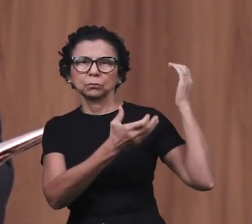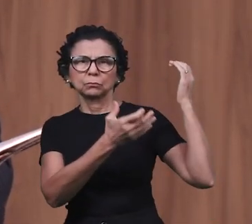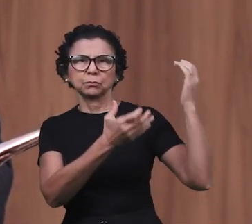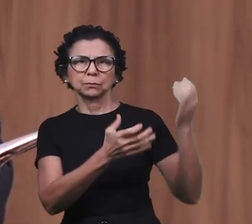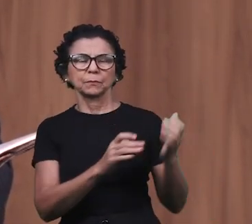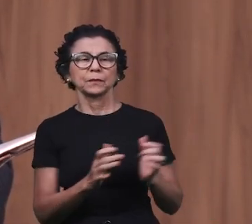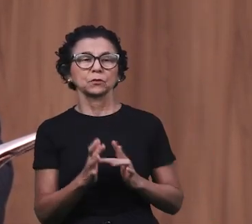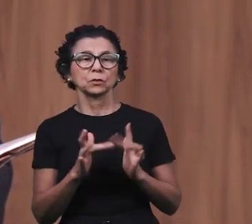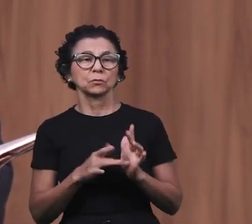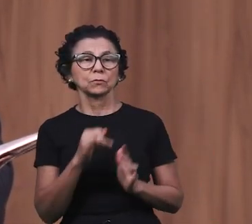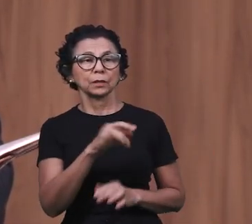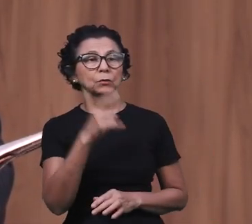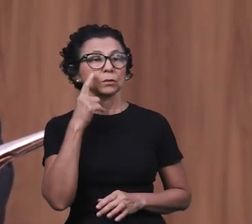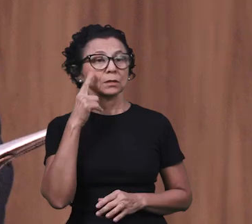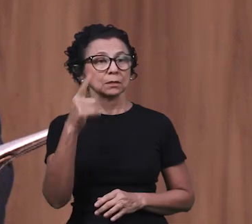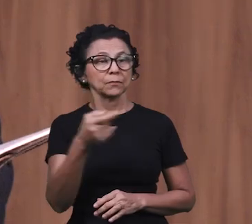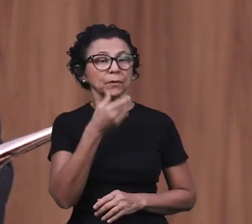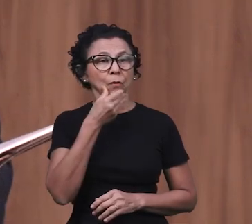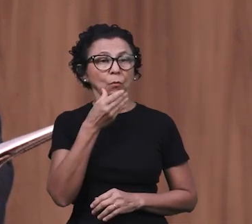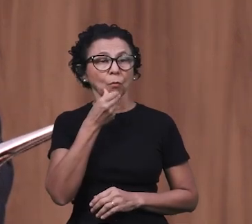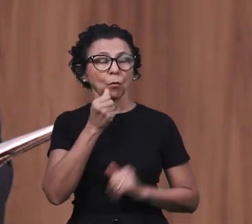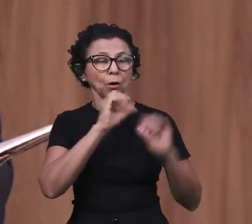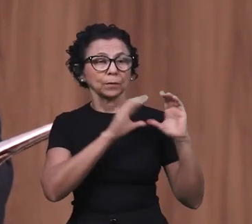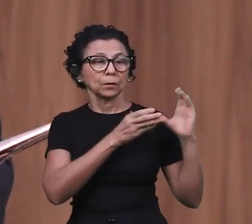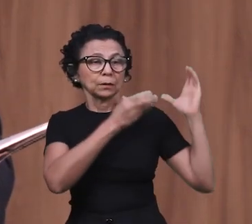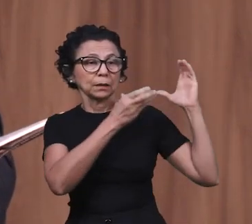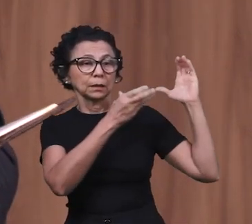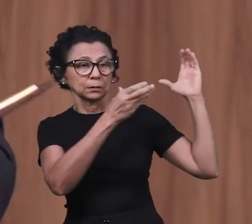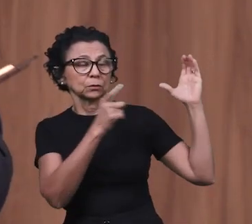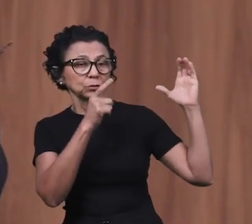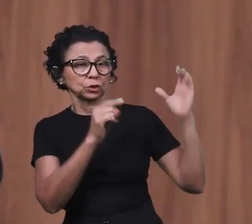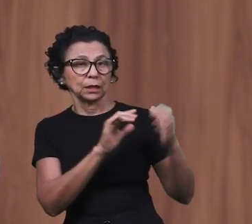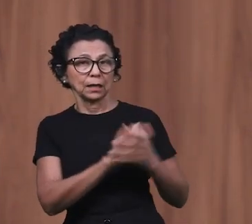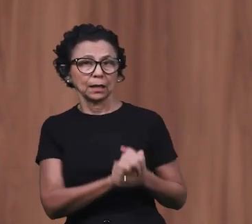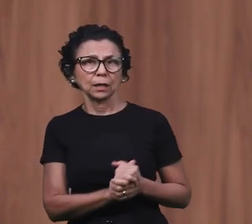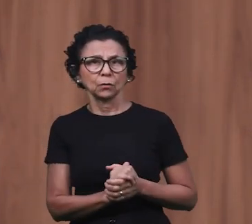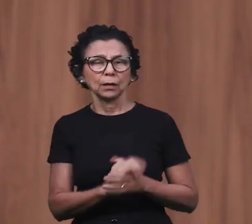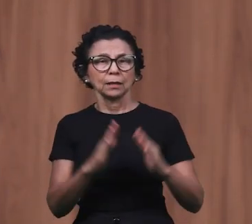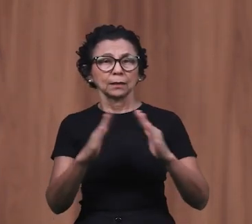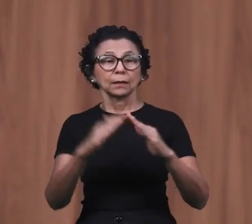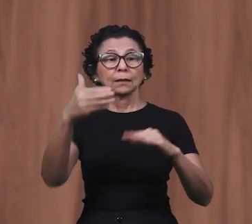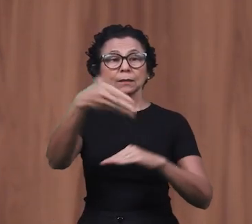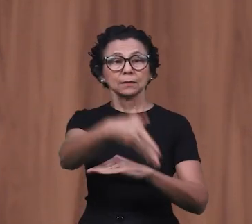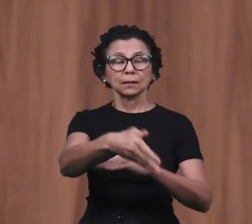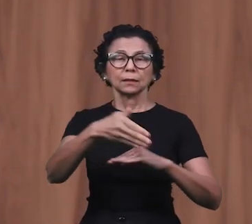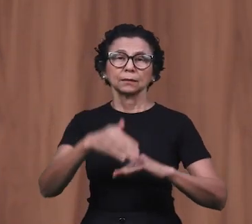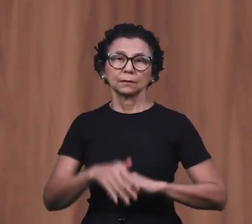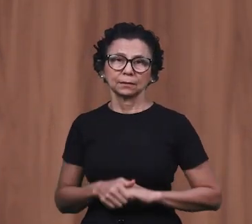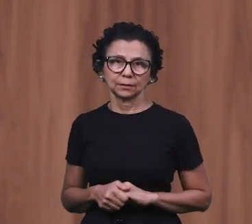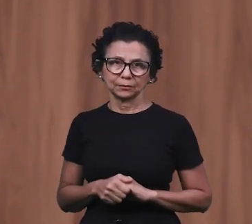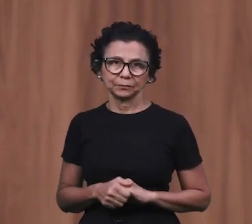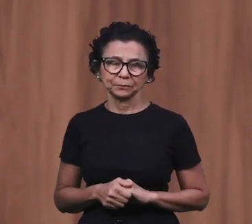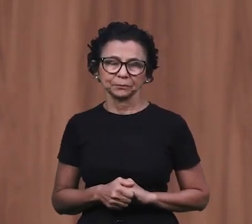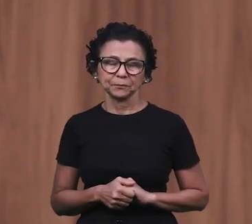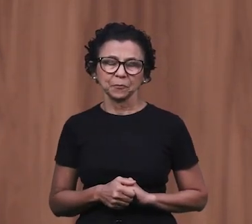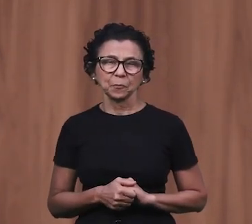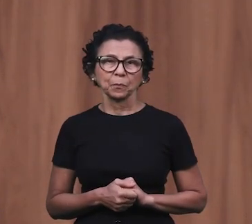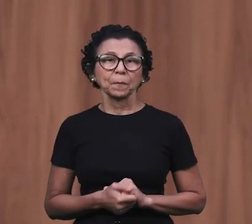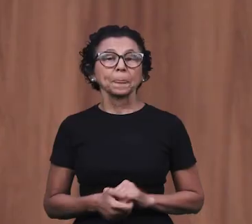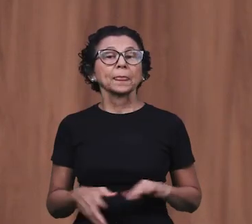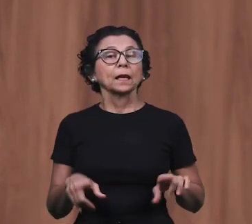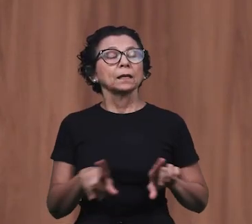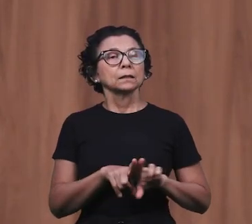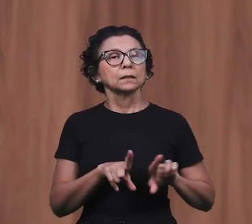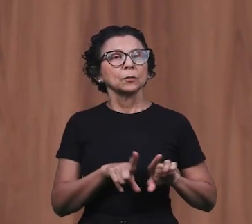naquela ceia, eu disse assim, este cálice é o novo testamento do meu sangue. Importante, querido, você entender que ele